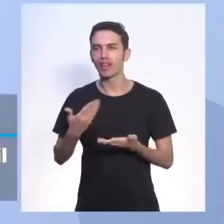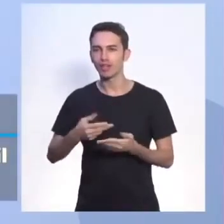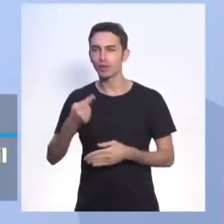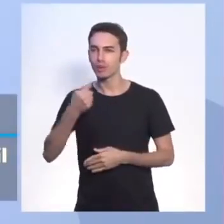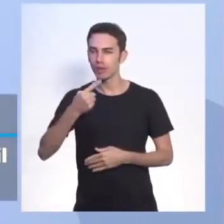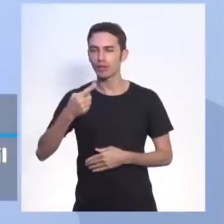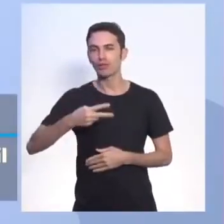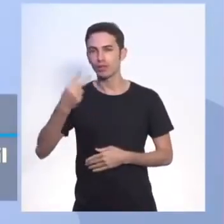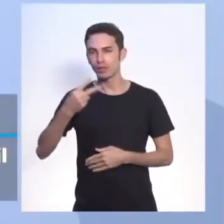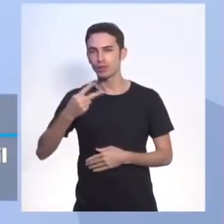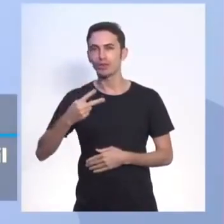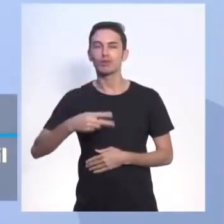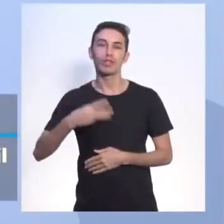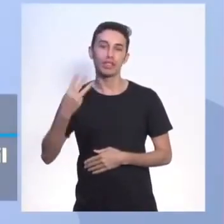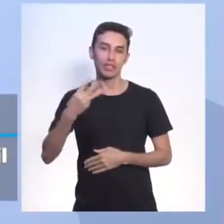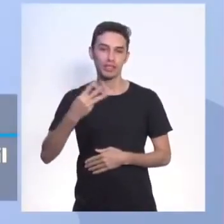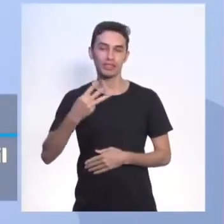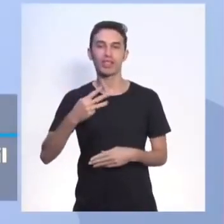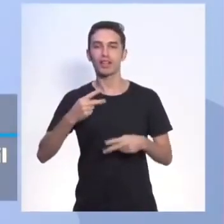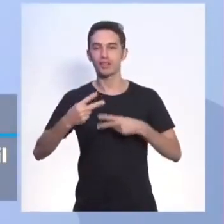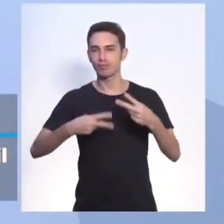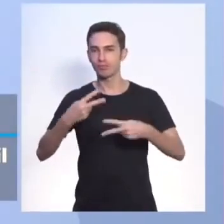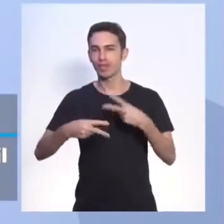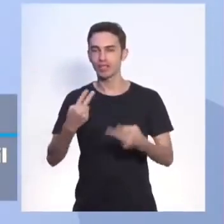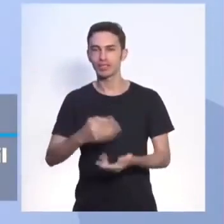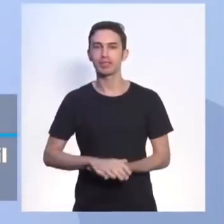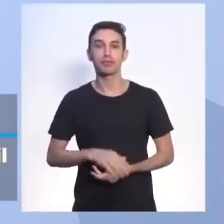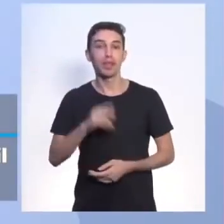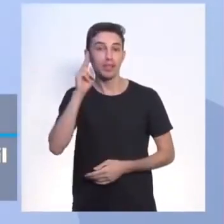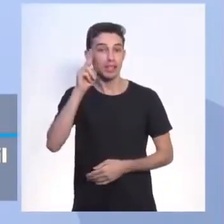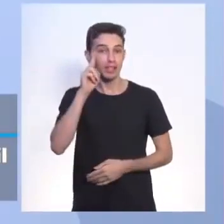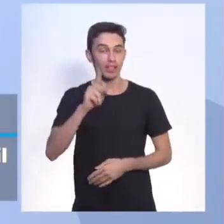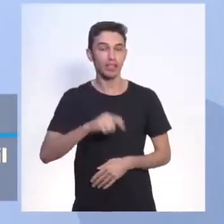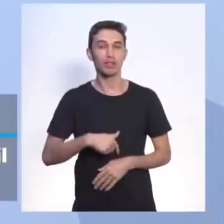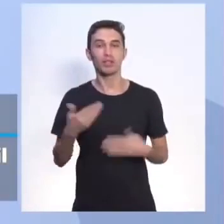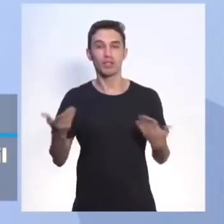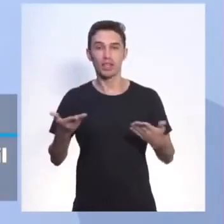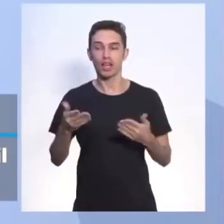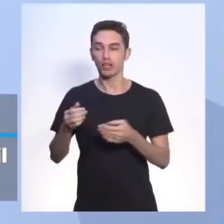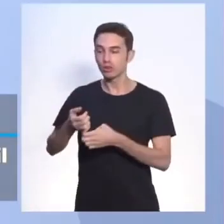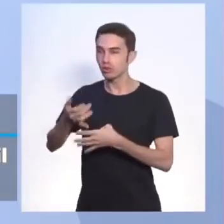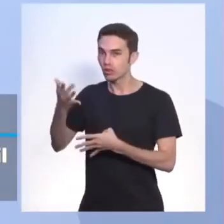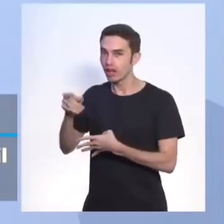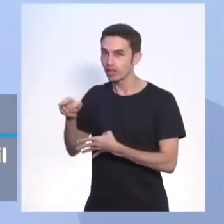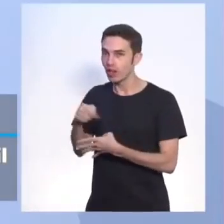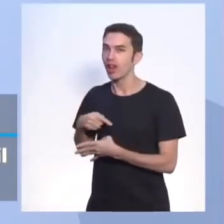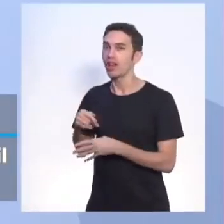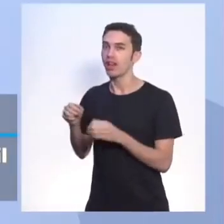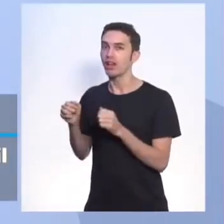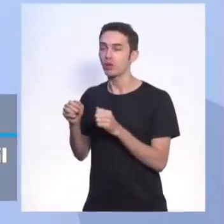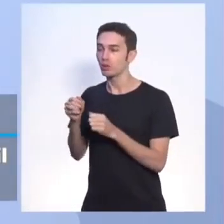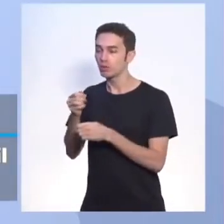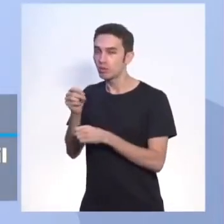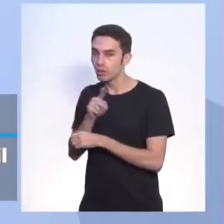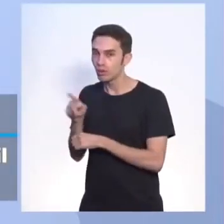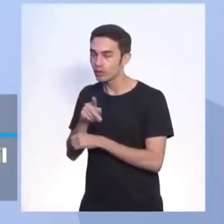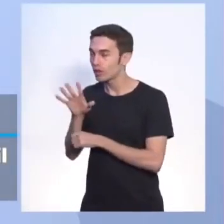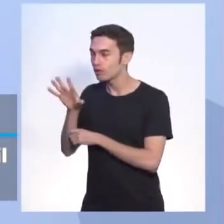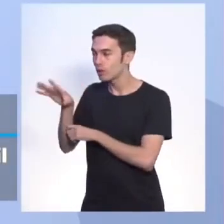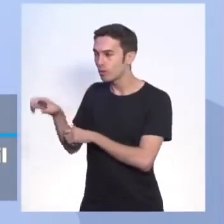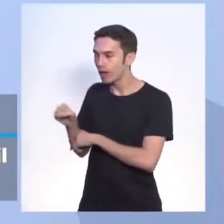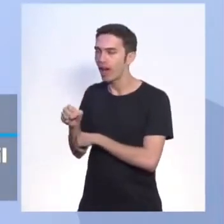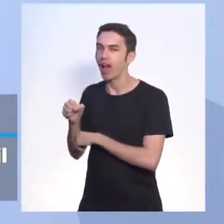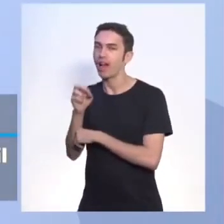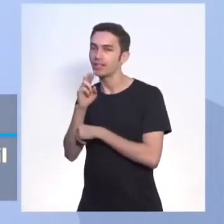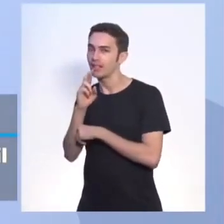primeiro, segundo e terceiro bimestre. Lembrando que no chatinho os professores irão recolher